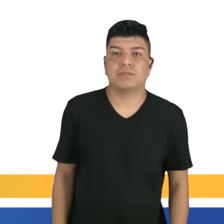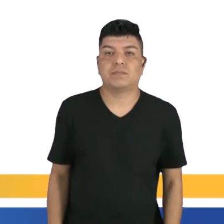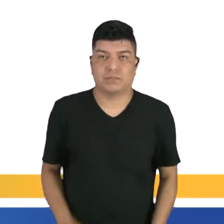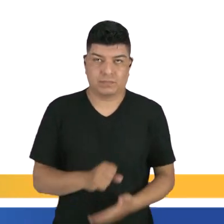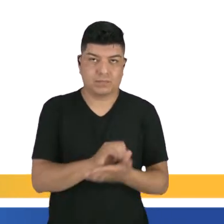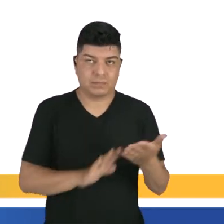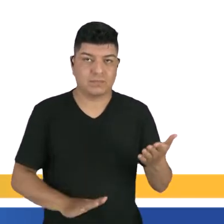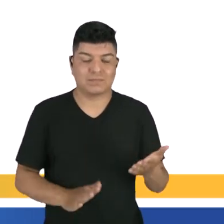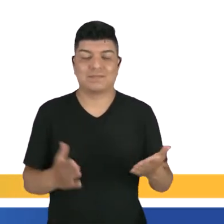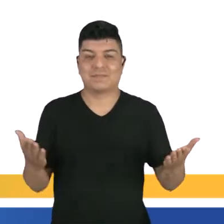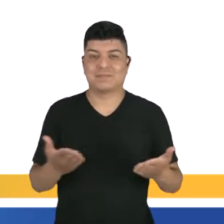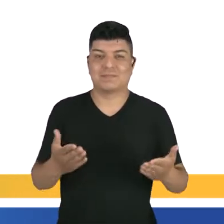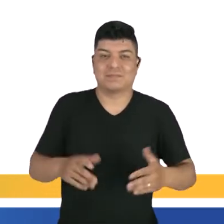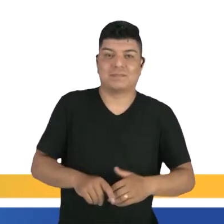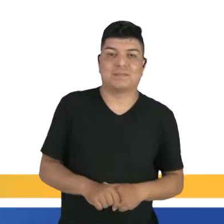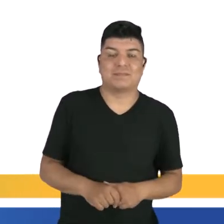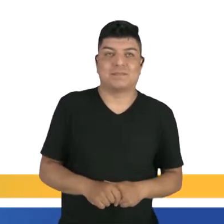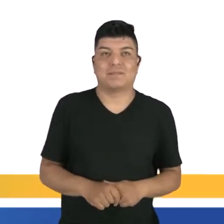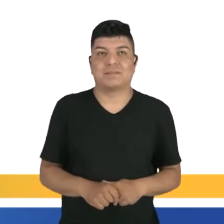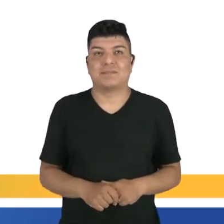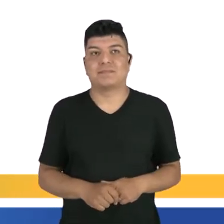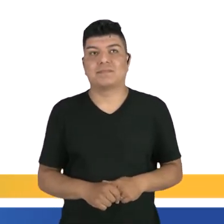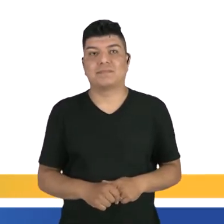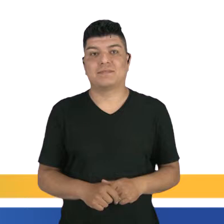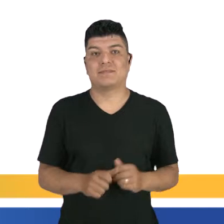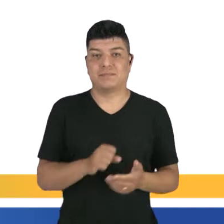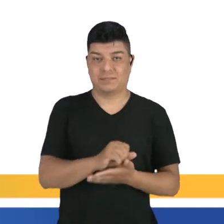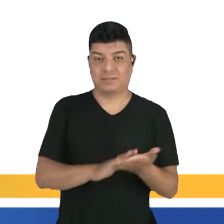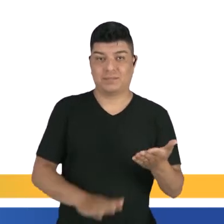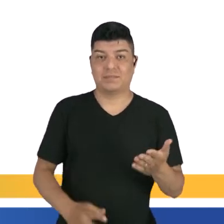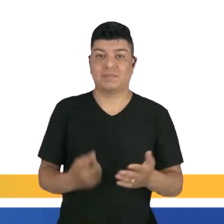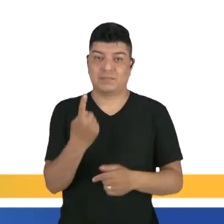Vamos exercitar um pouco? Então,